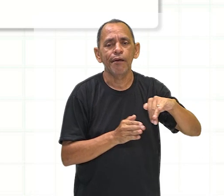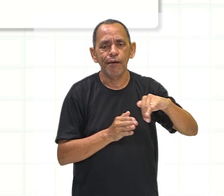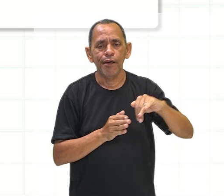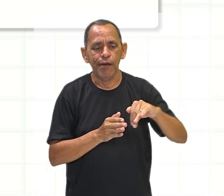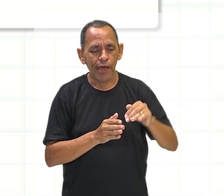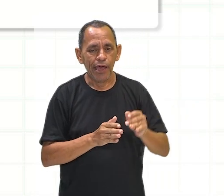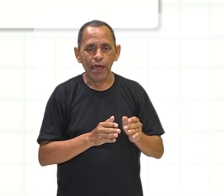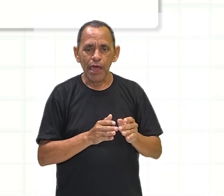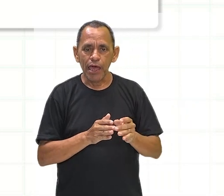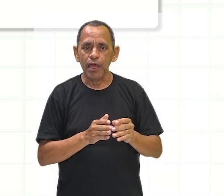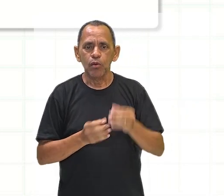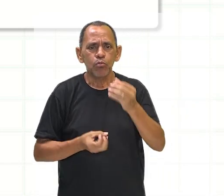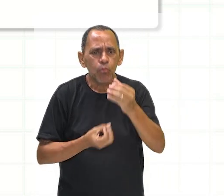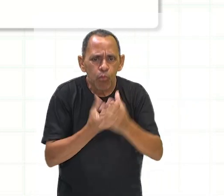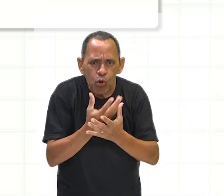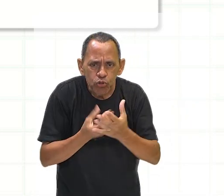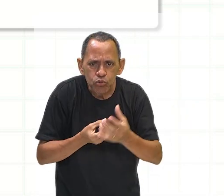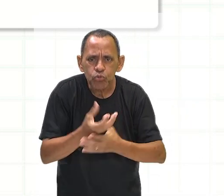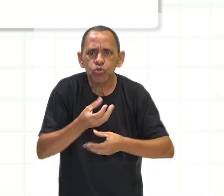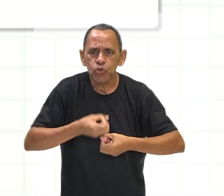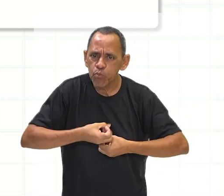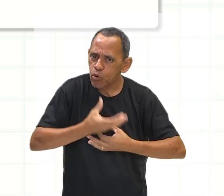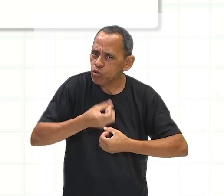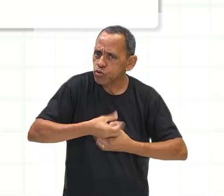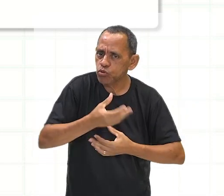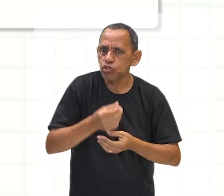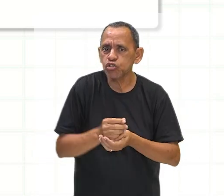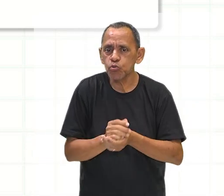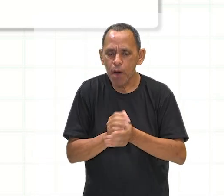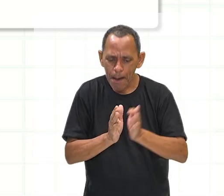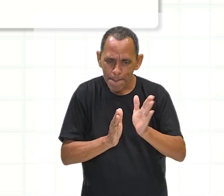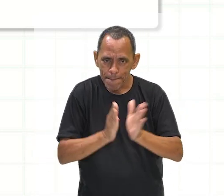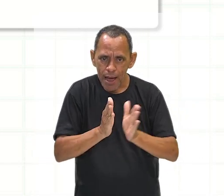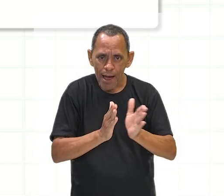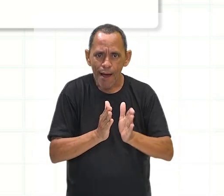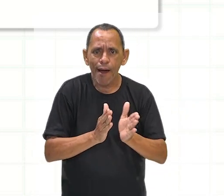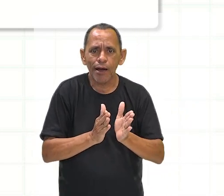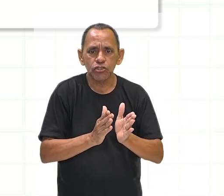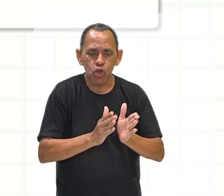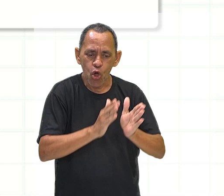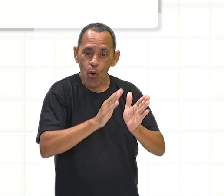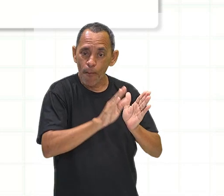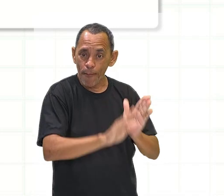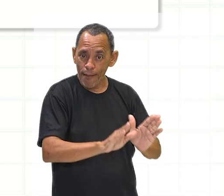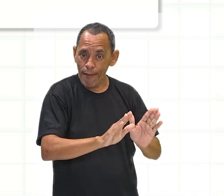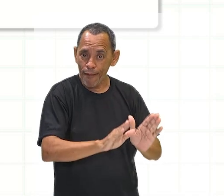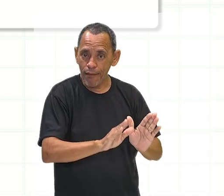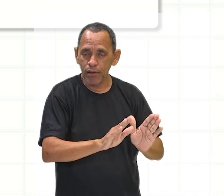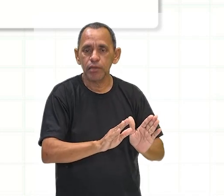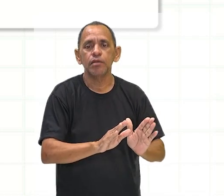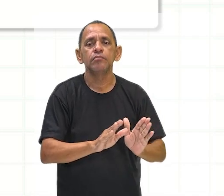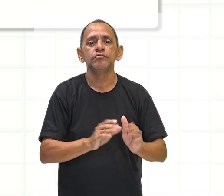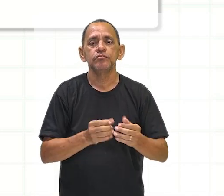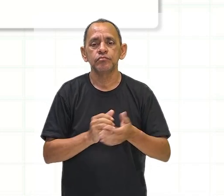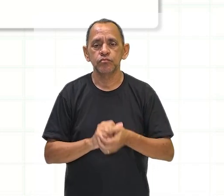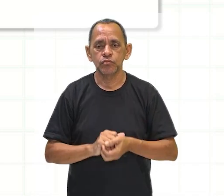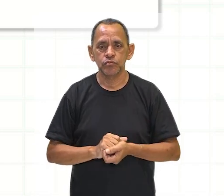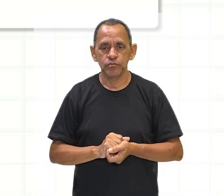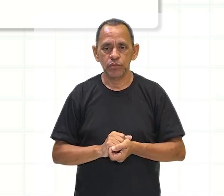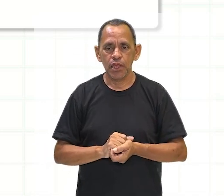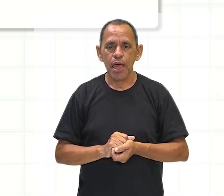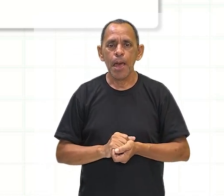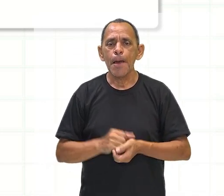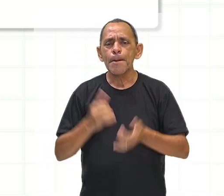do líquido seminal, certo? Que é uma secreção espessa e leitosa. A função aí